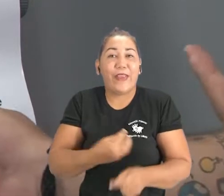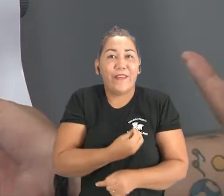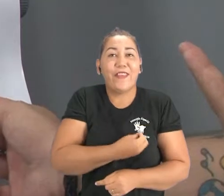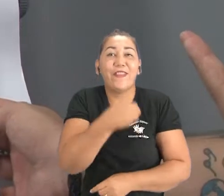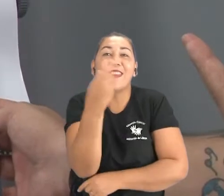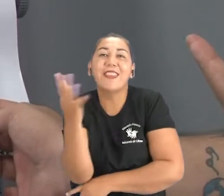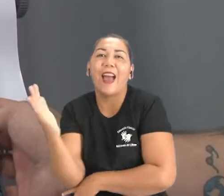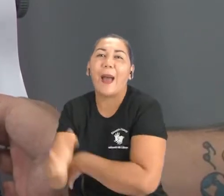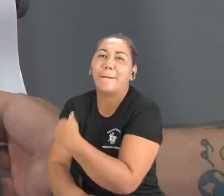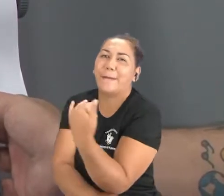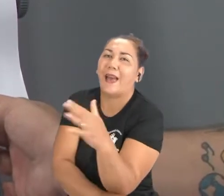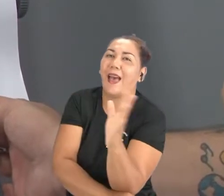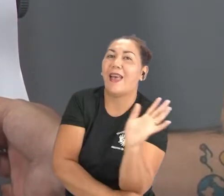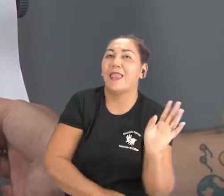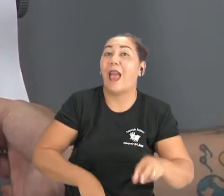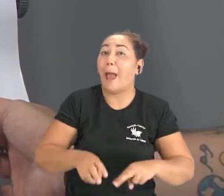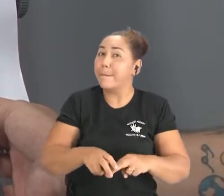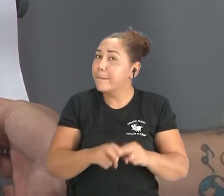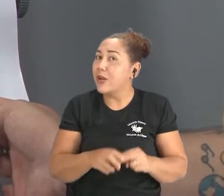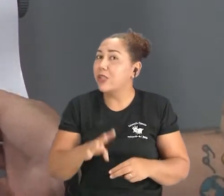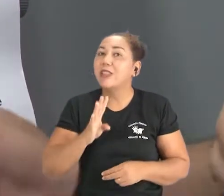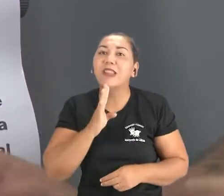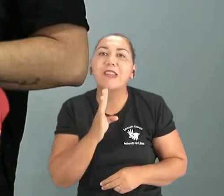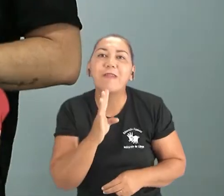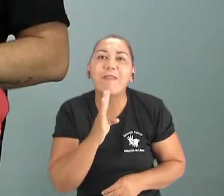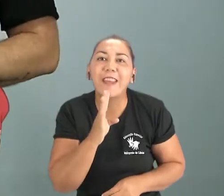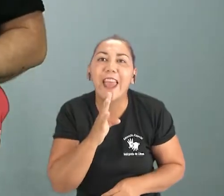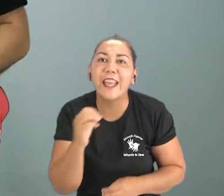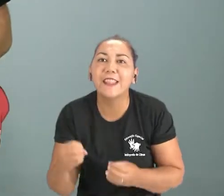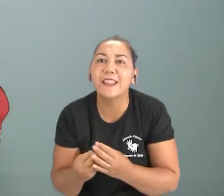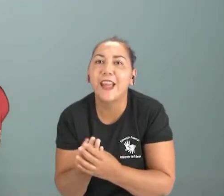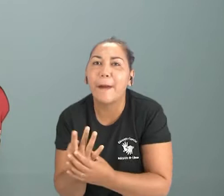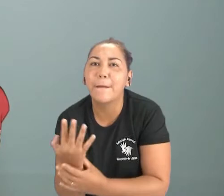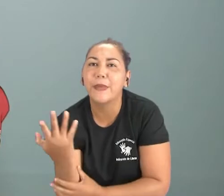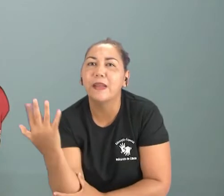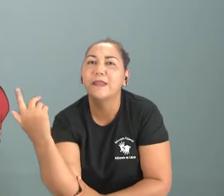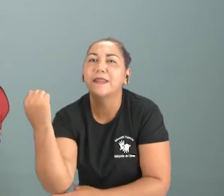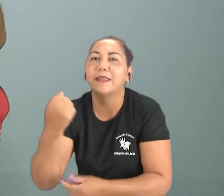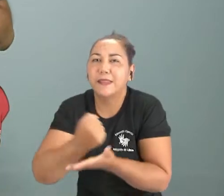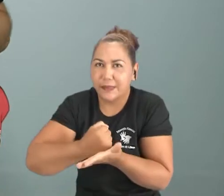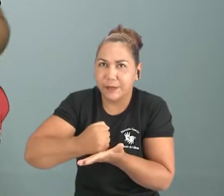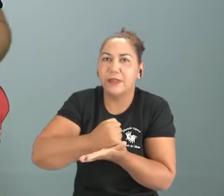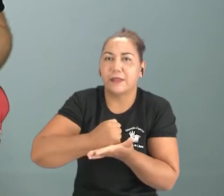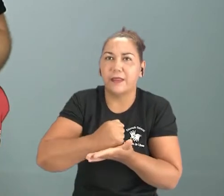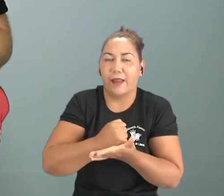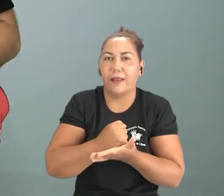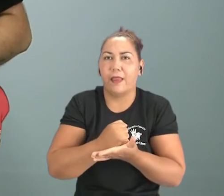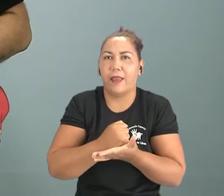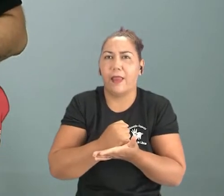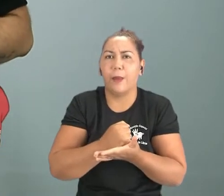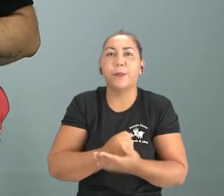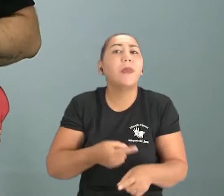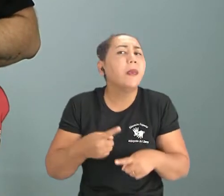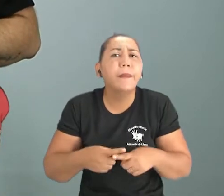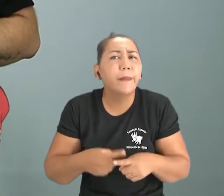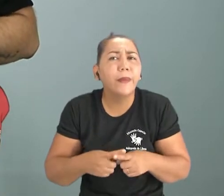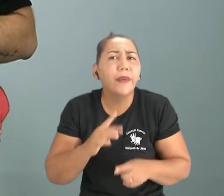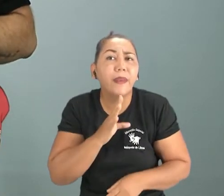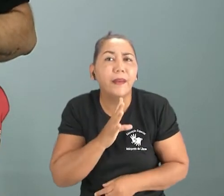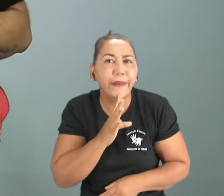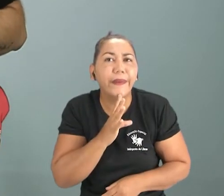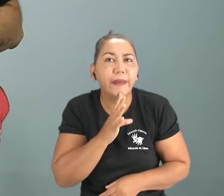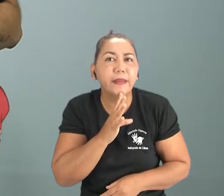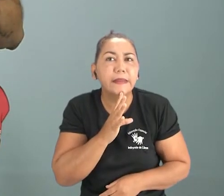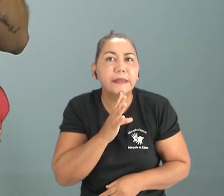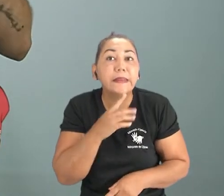de plantas e ervas medicinais e o porquê que já conhecido é